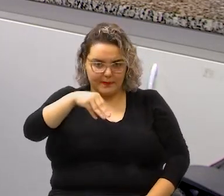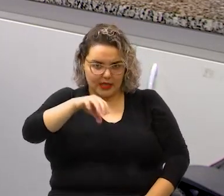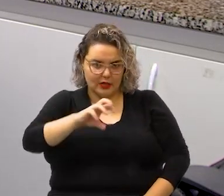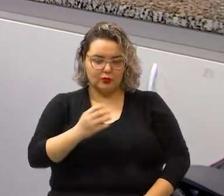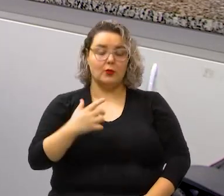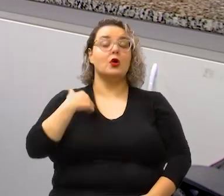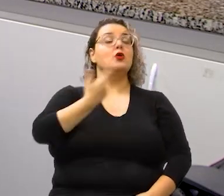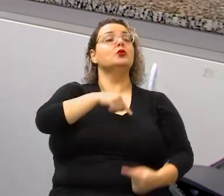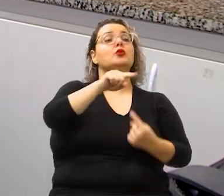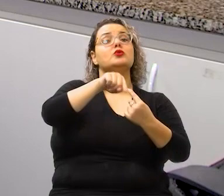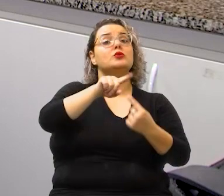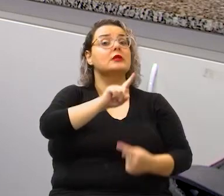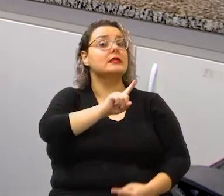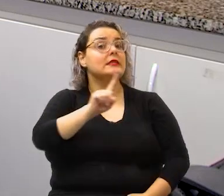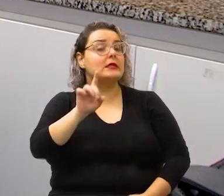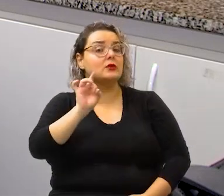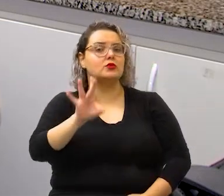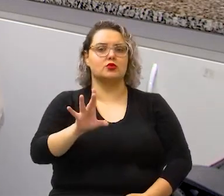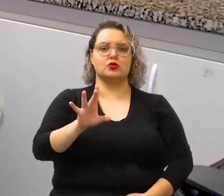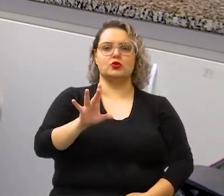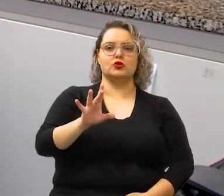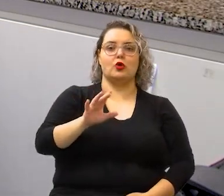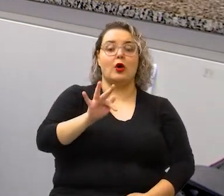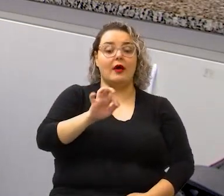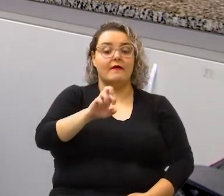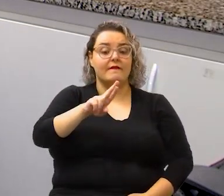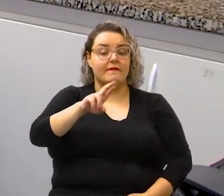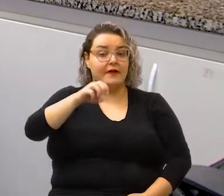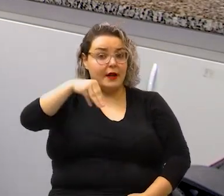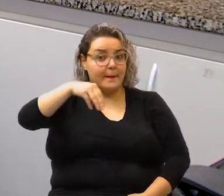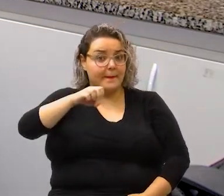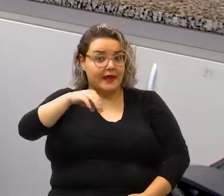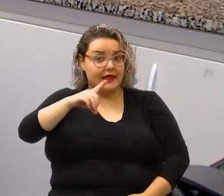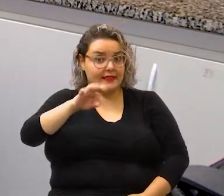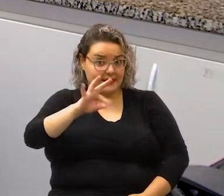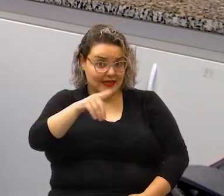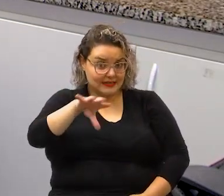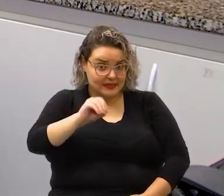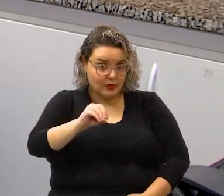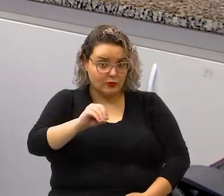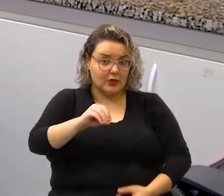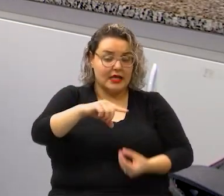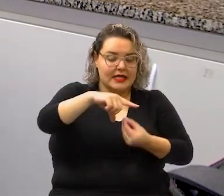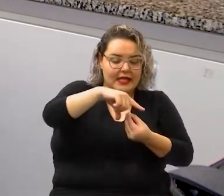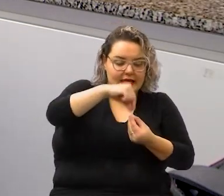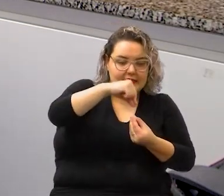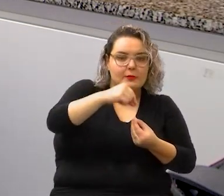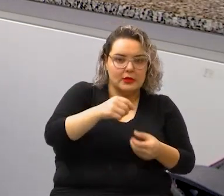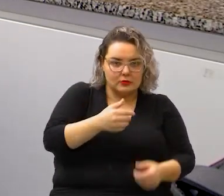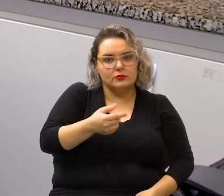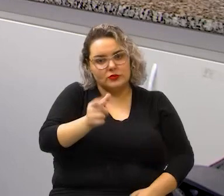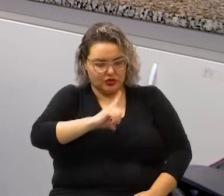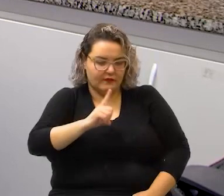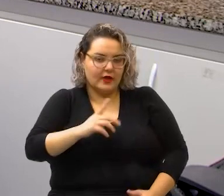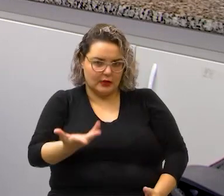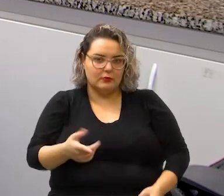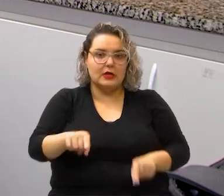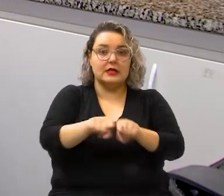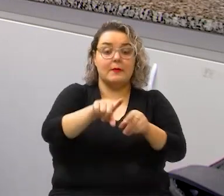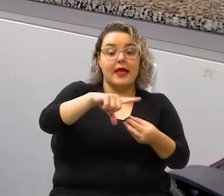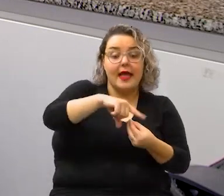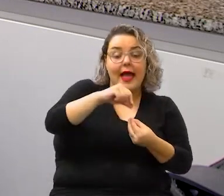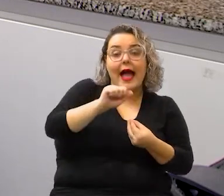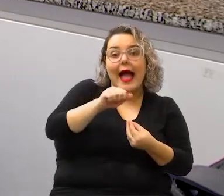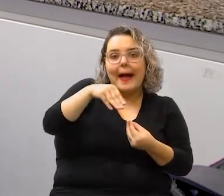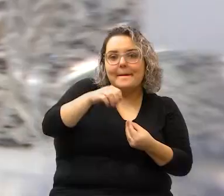nosso objetivo foi analisar não somente o nível de fermentação no qual essas amêndoas passaram, mas também se tratavam de